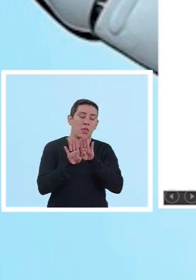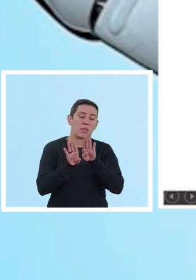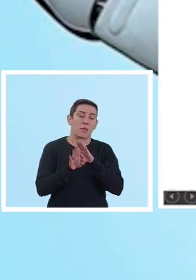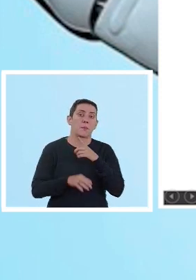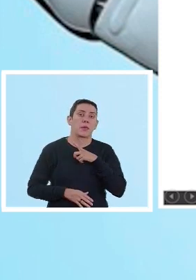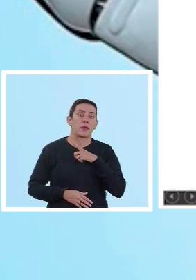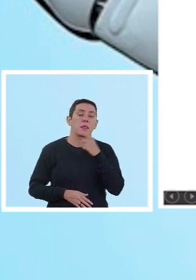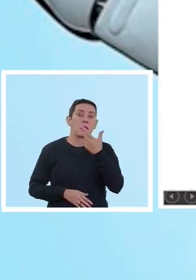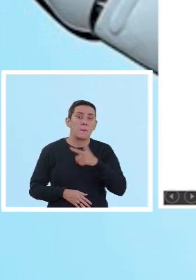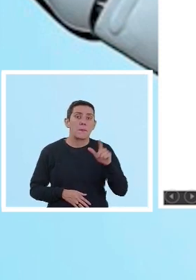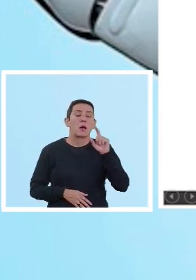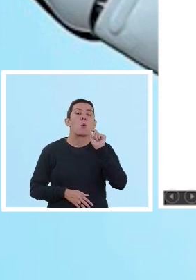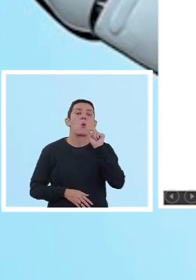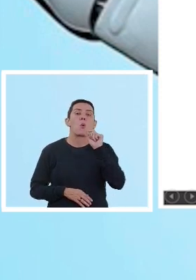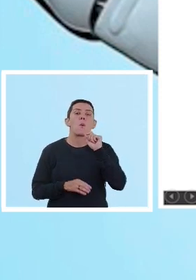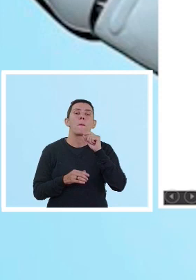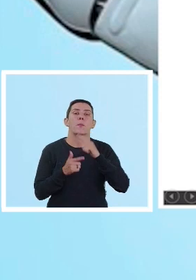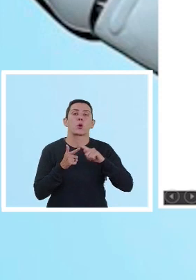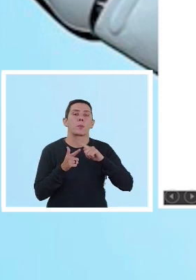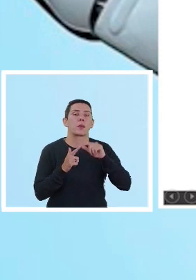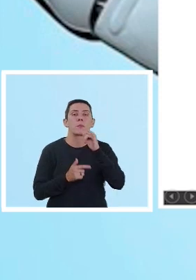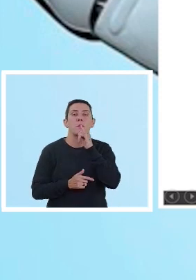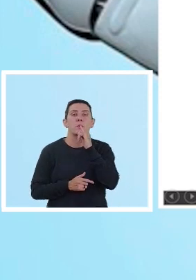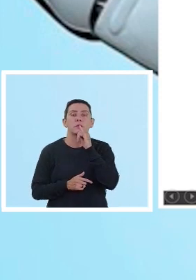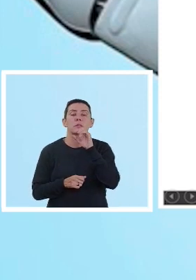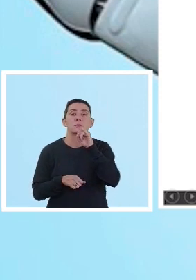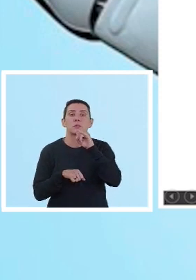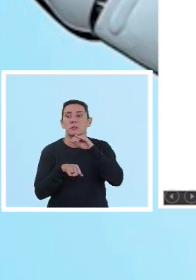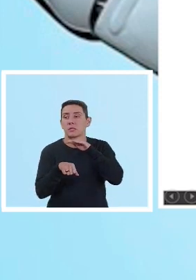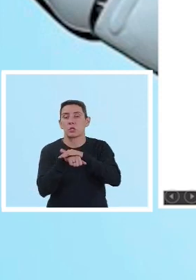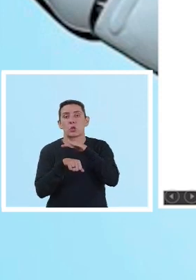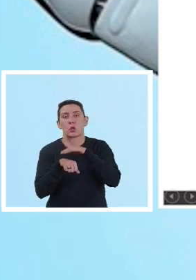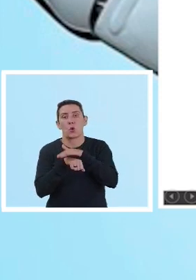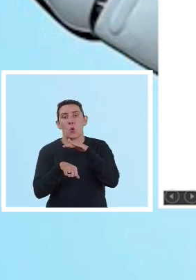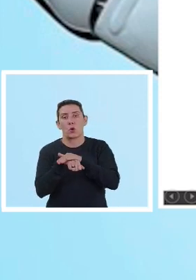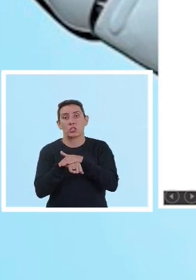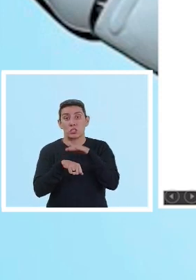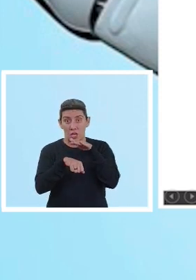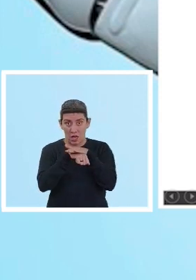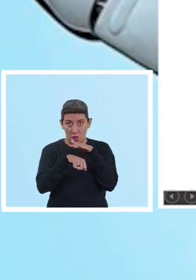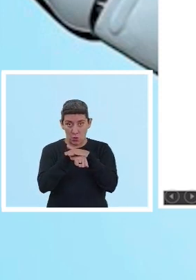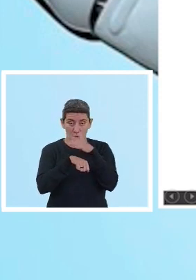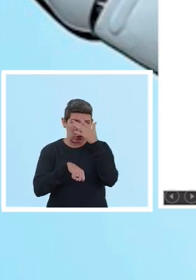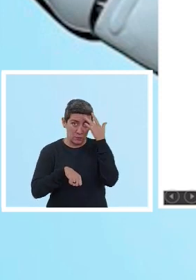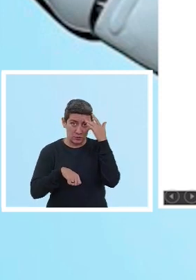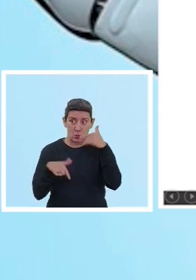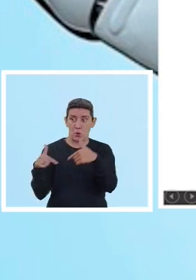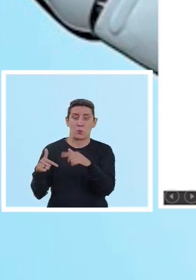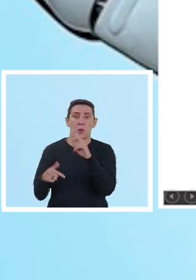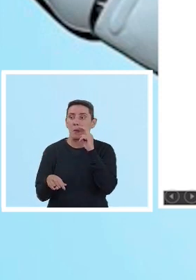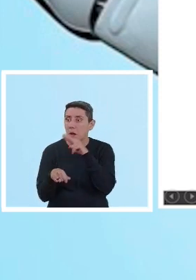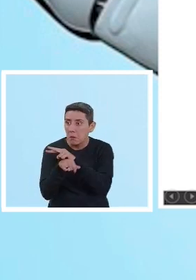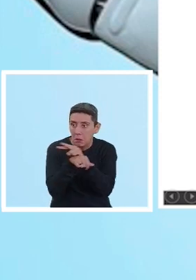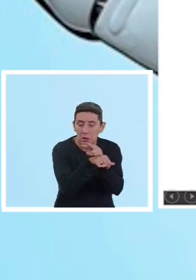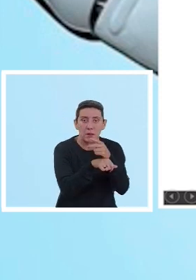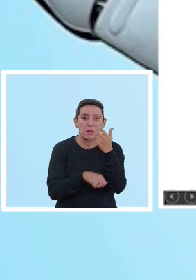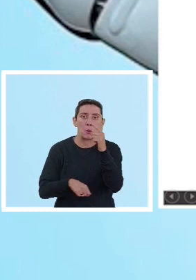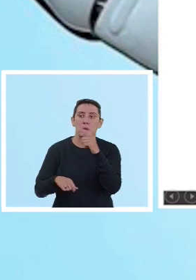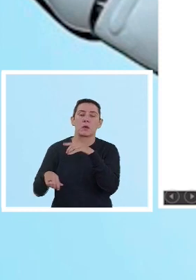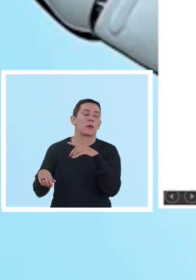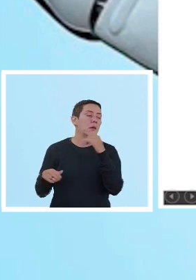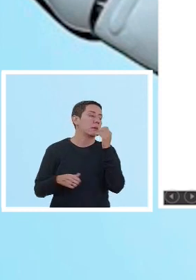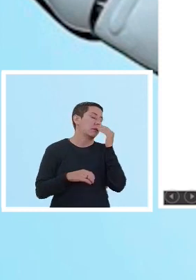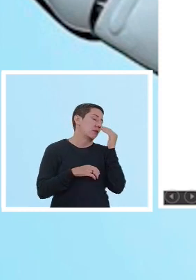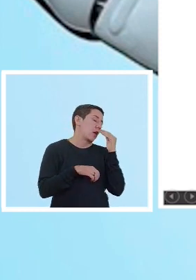manifestação ocorrer à noite Normalmente quando não se tem ninguém lá observando Então qual que é a ideia da solução